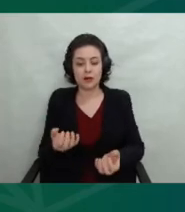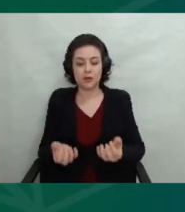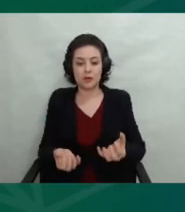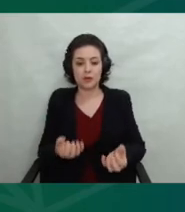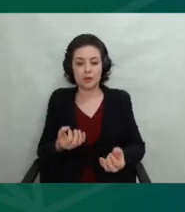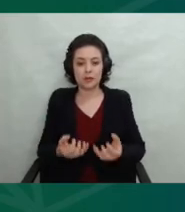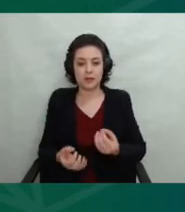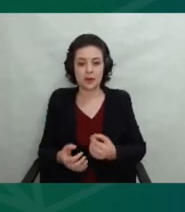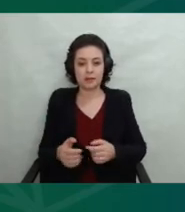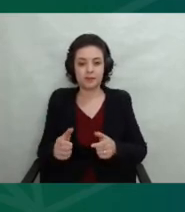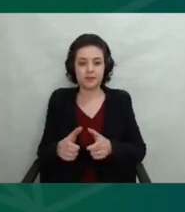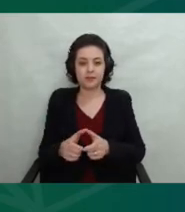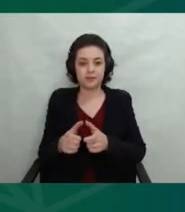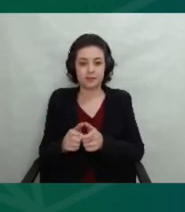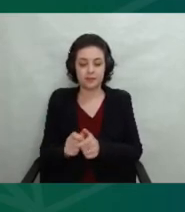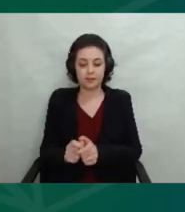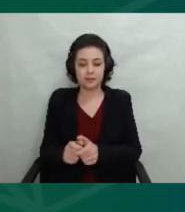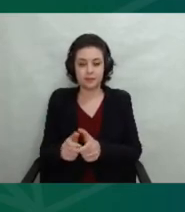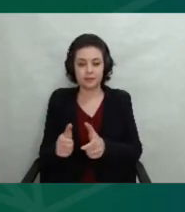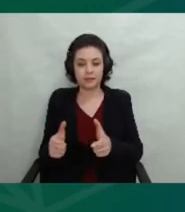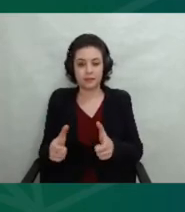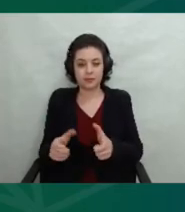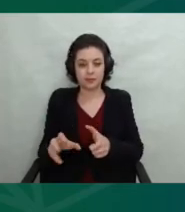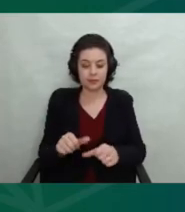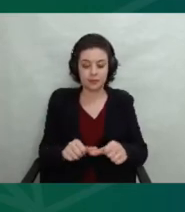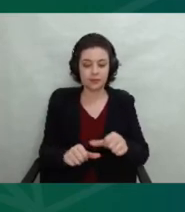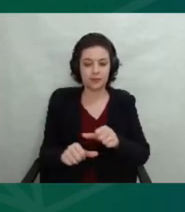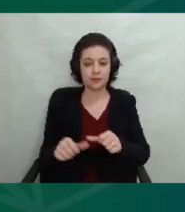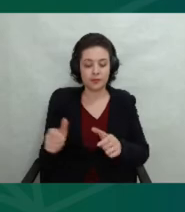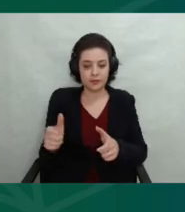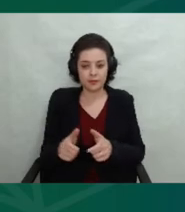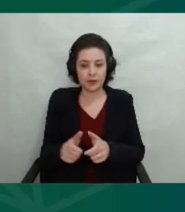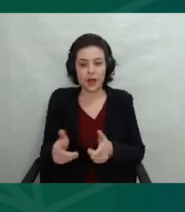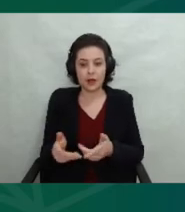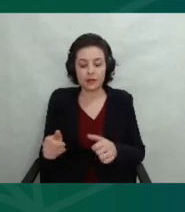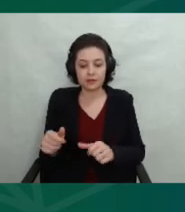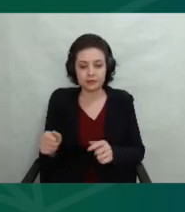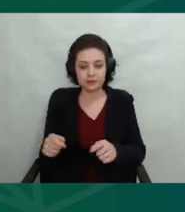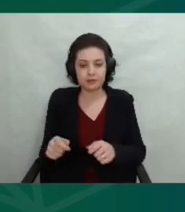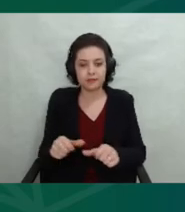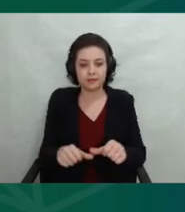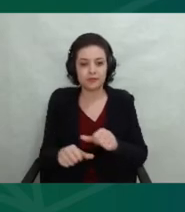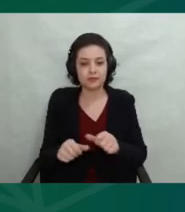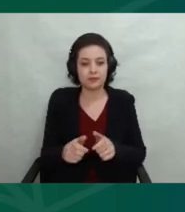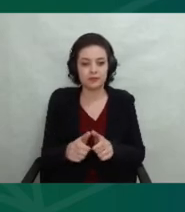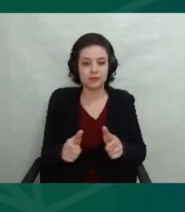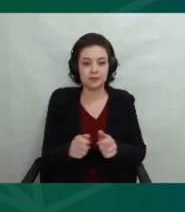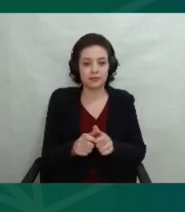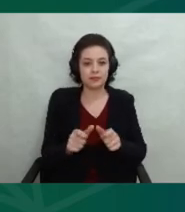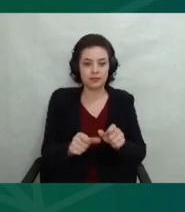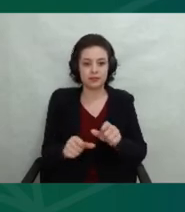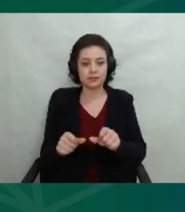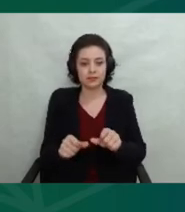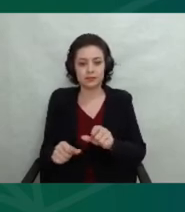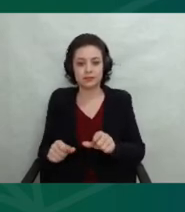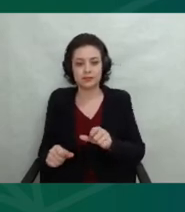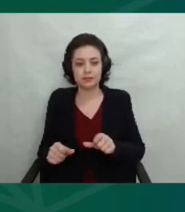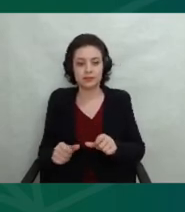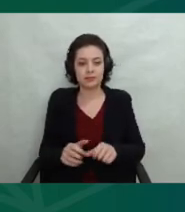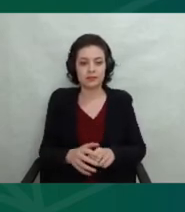tinham aumentado a sua capacidade de mutação. Ao mesmo tempo que você clora a água para consumo humano, para